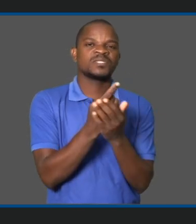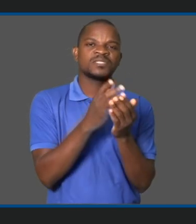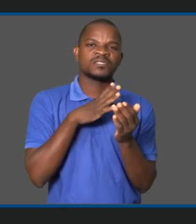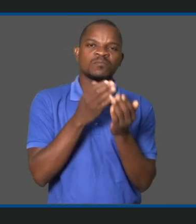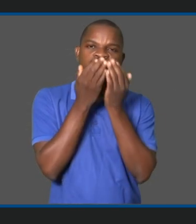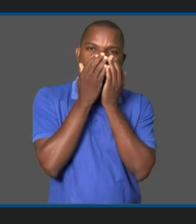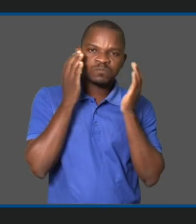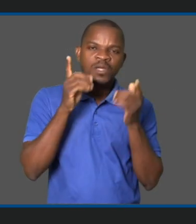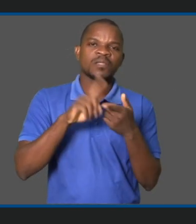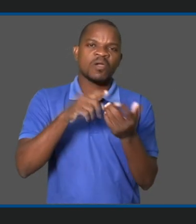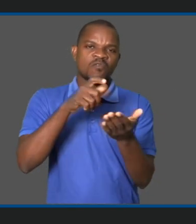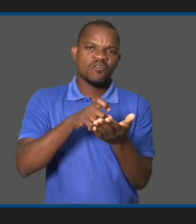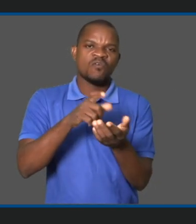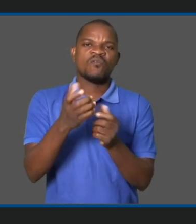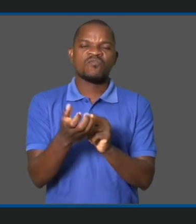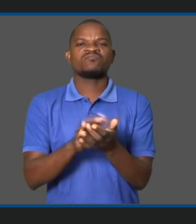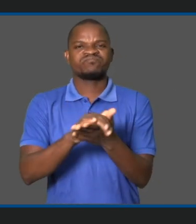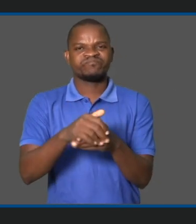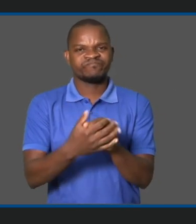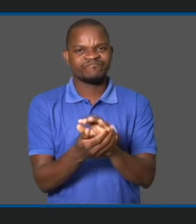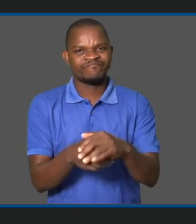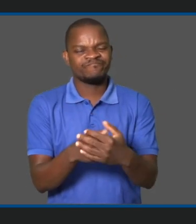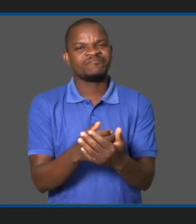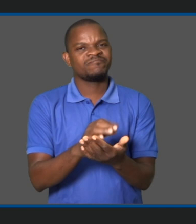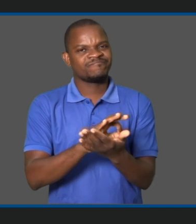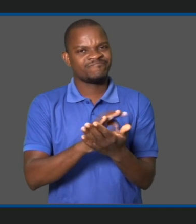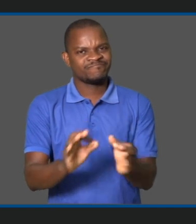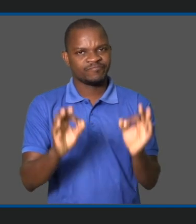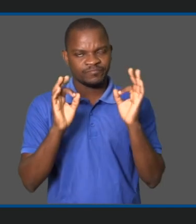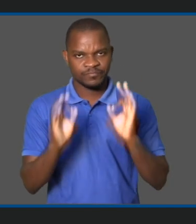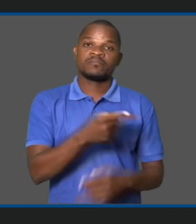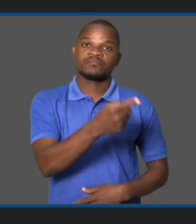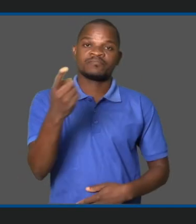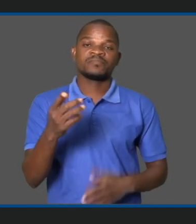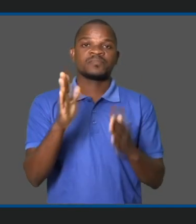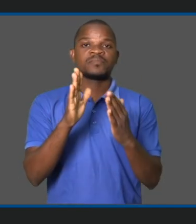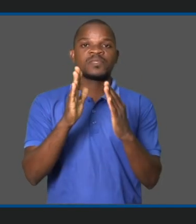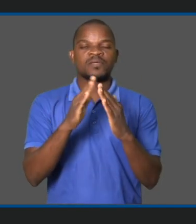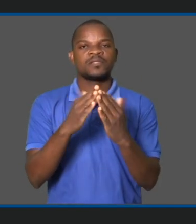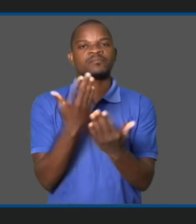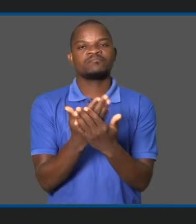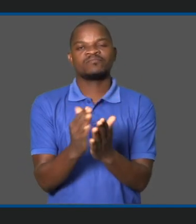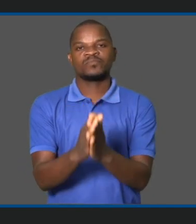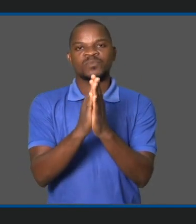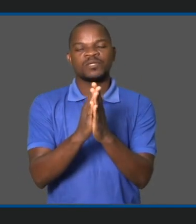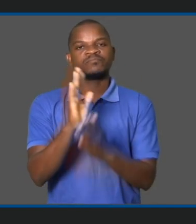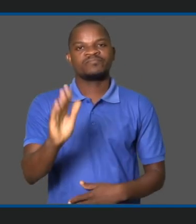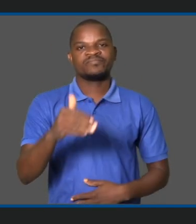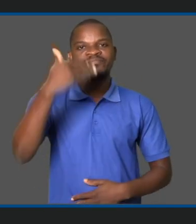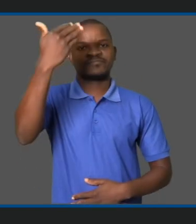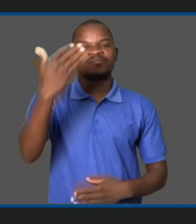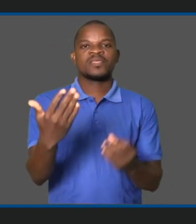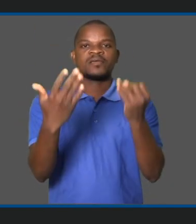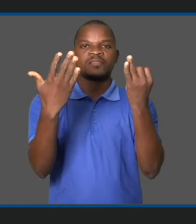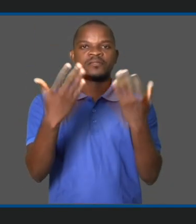e desinfetantes, onde estiver, lavar as mãos devidamente. Para si que esteve em nossa sintonia, o nosso muito obrigado, nós